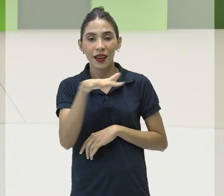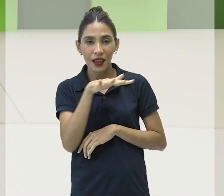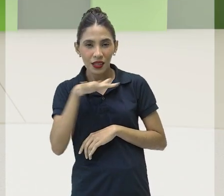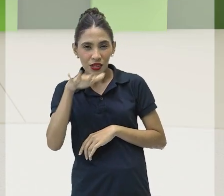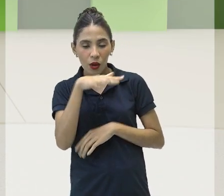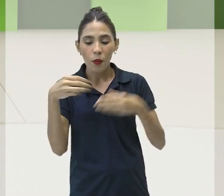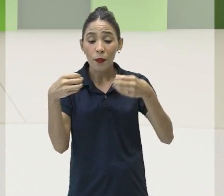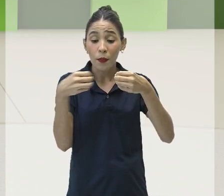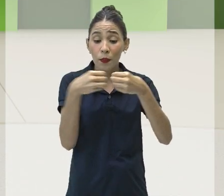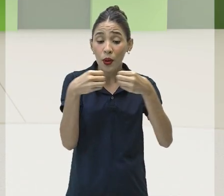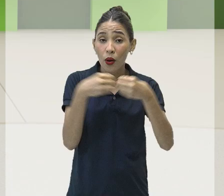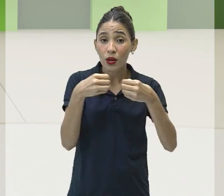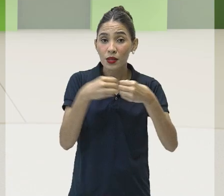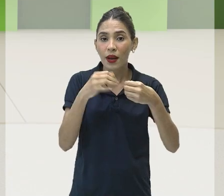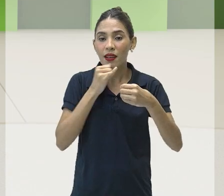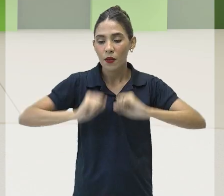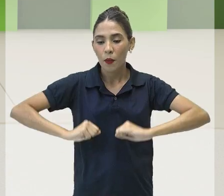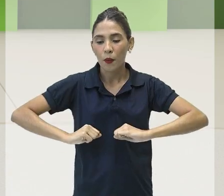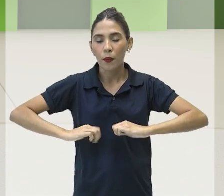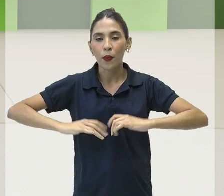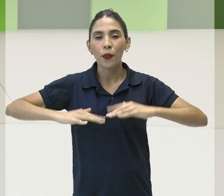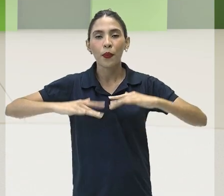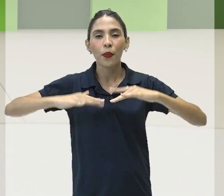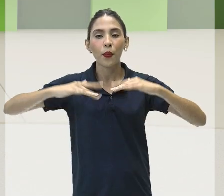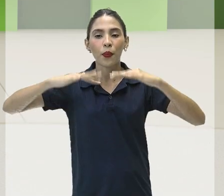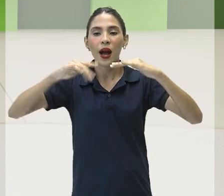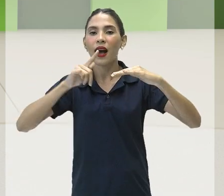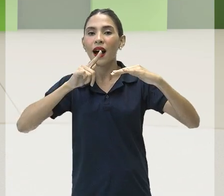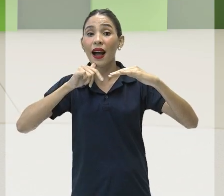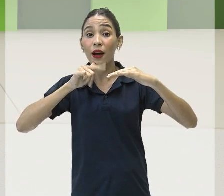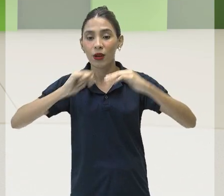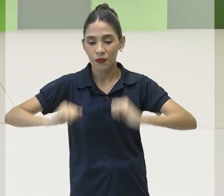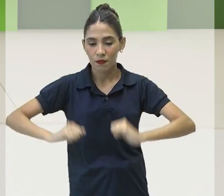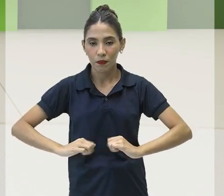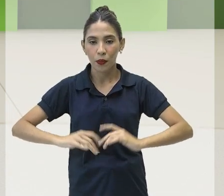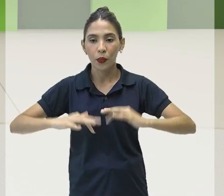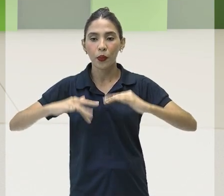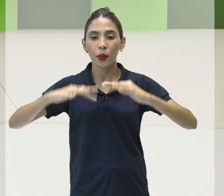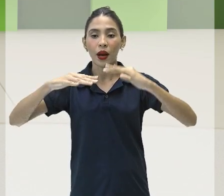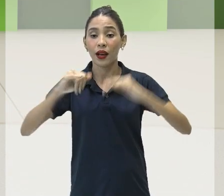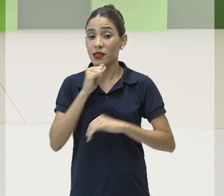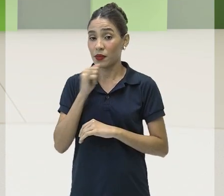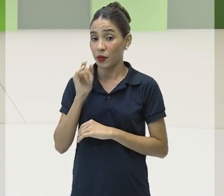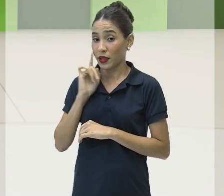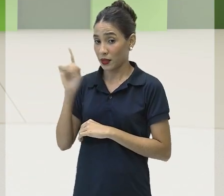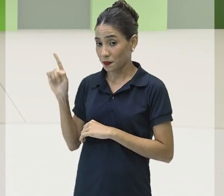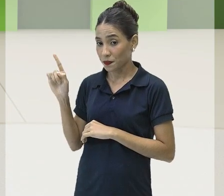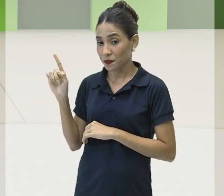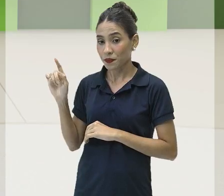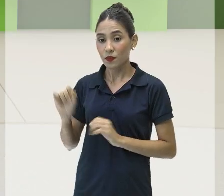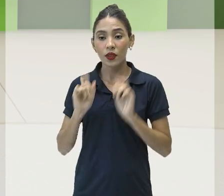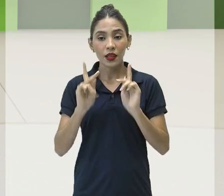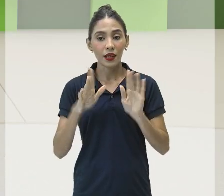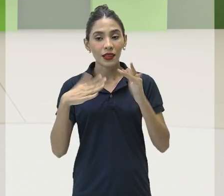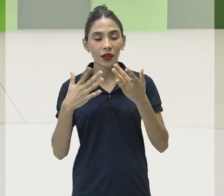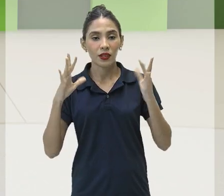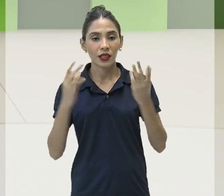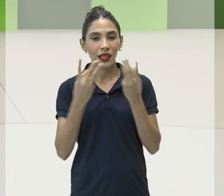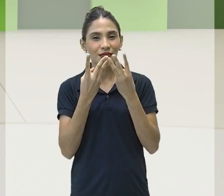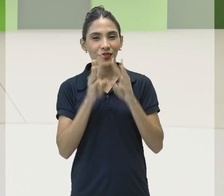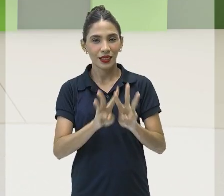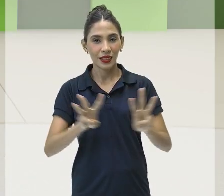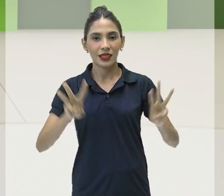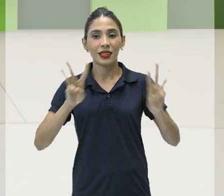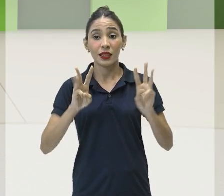está próxima, ela acaba sendo engolida, como a gente observa aqui nessa matéria. Tá bom? Então, esse link aqui que a gente